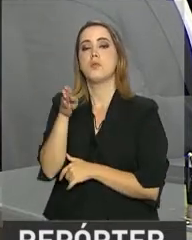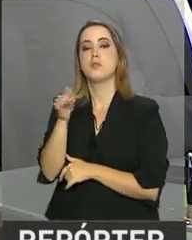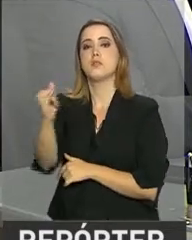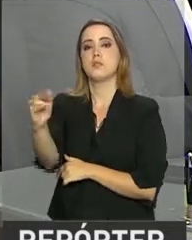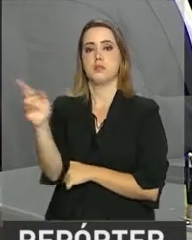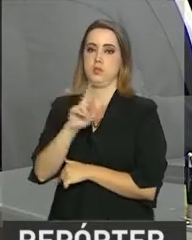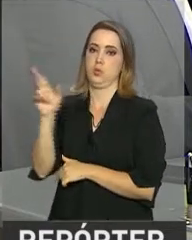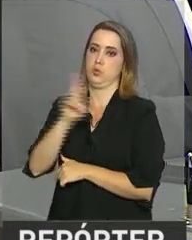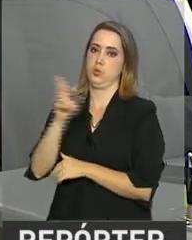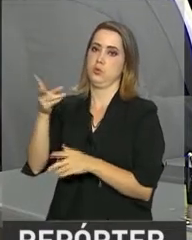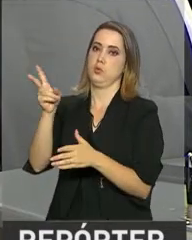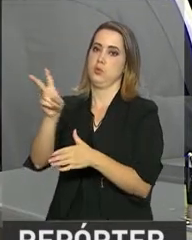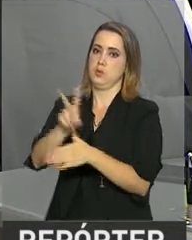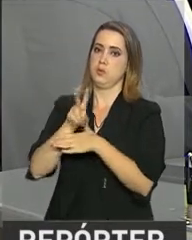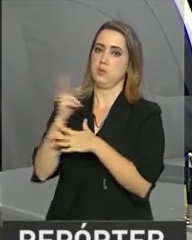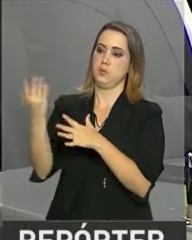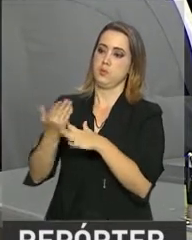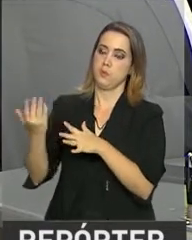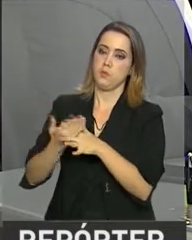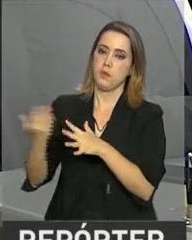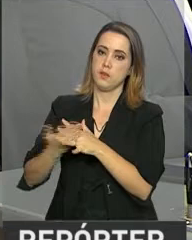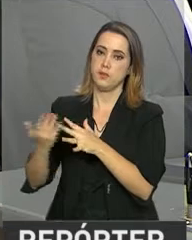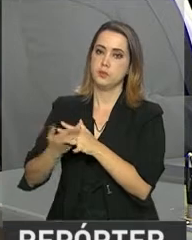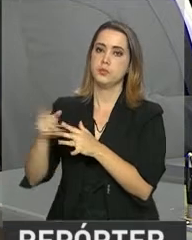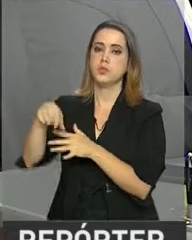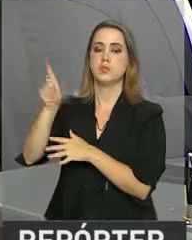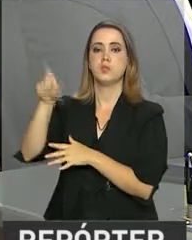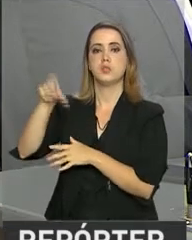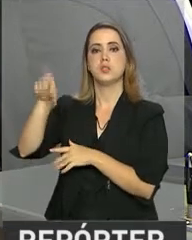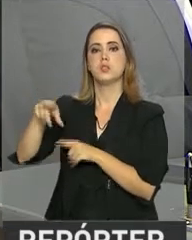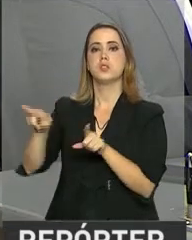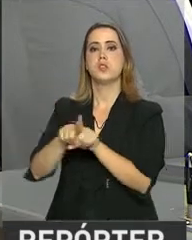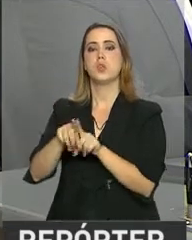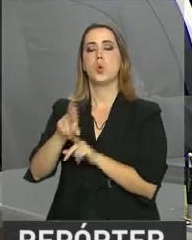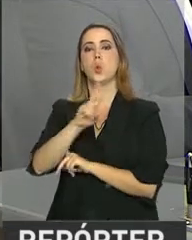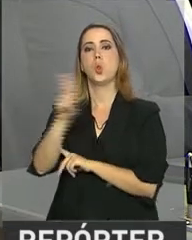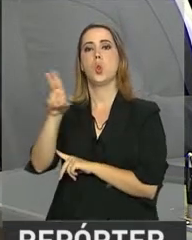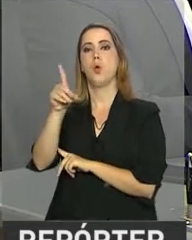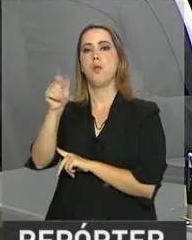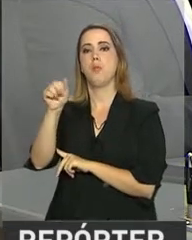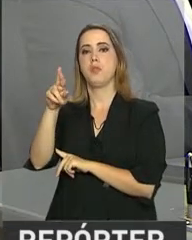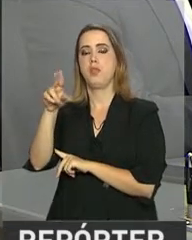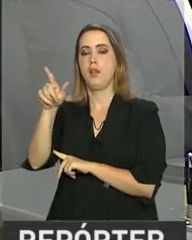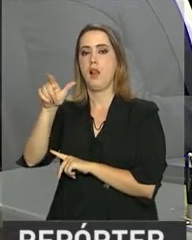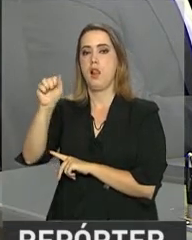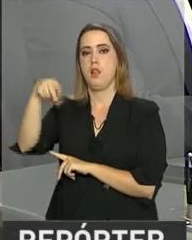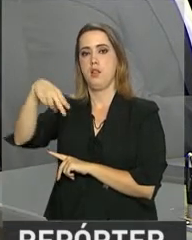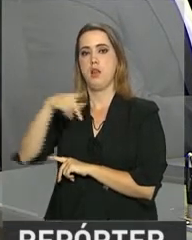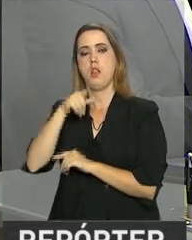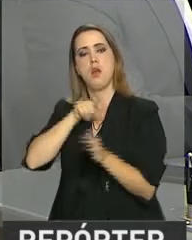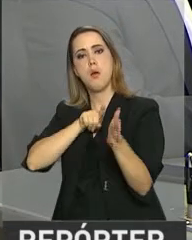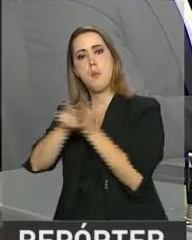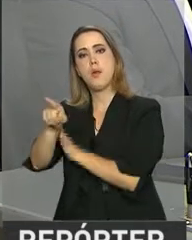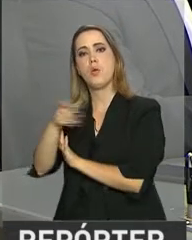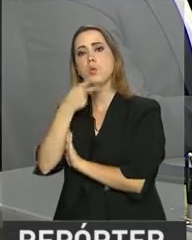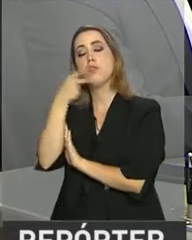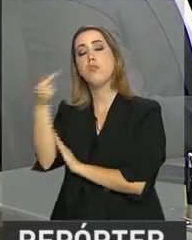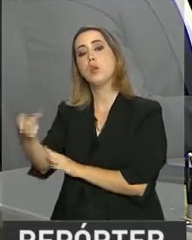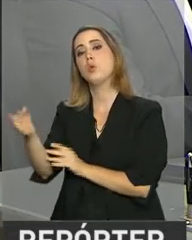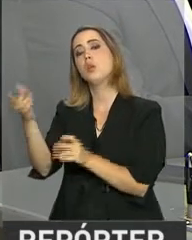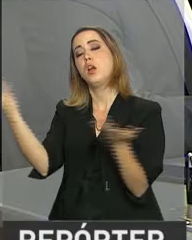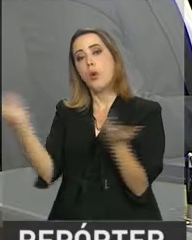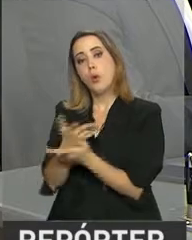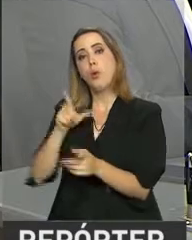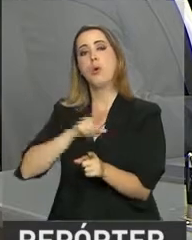o darlan santos de contagem também minas gerais mandou a pergunta para o nosso facebook dizendo que está reformando agora e